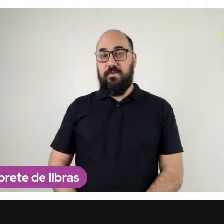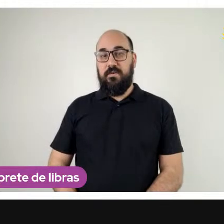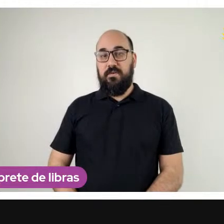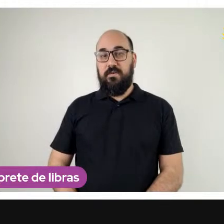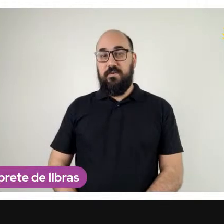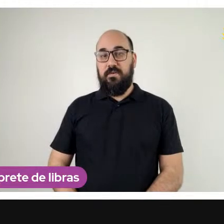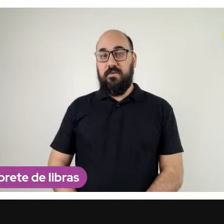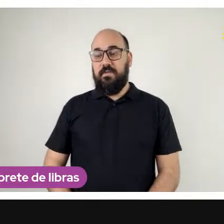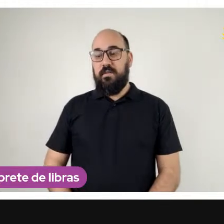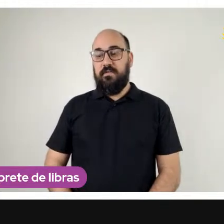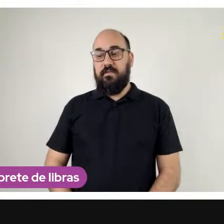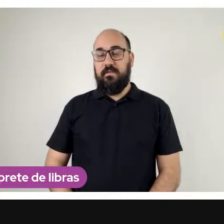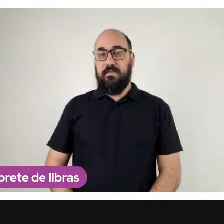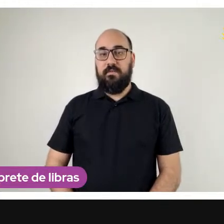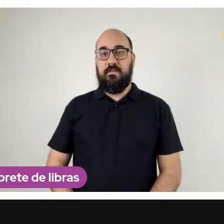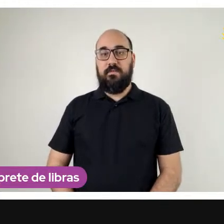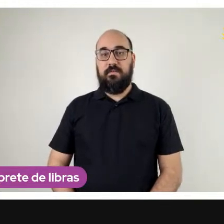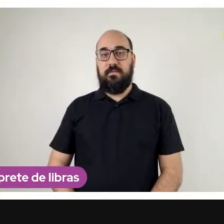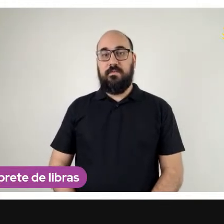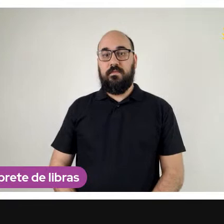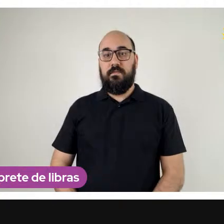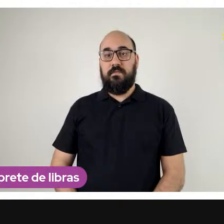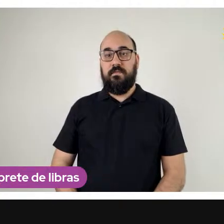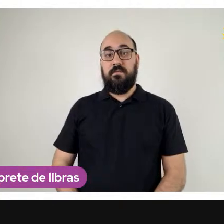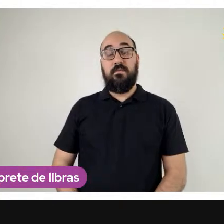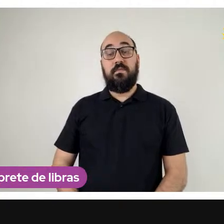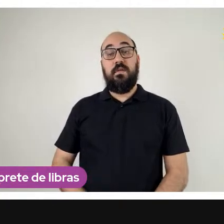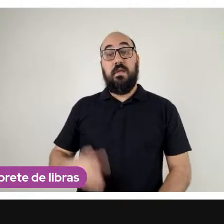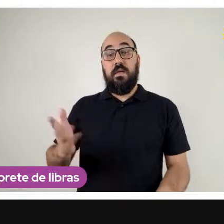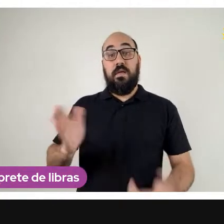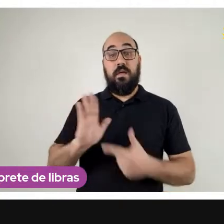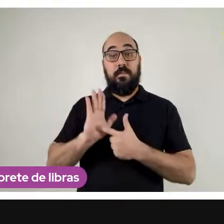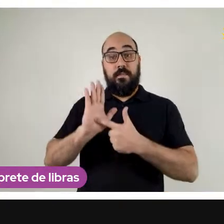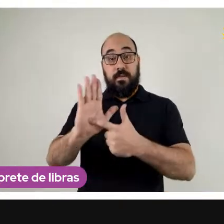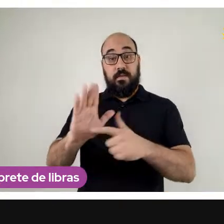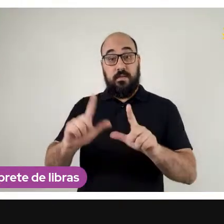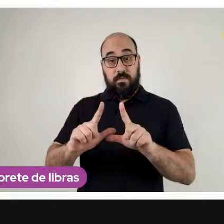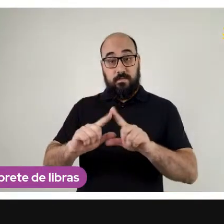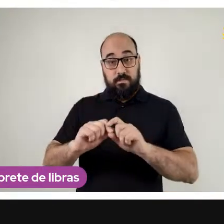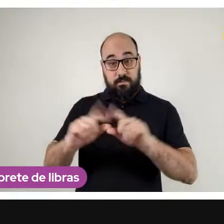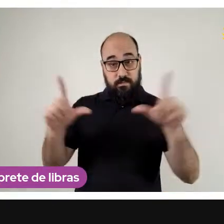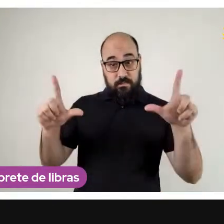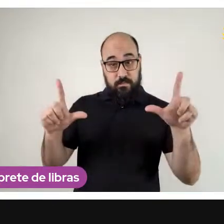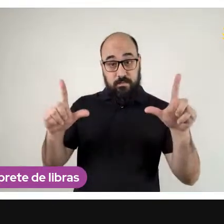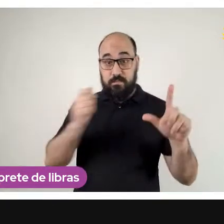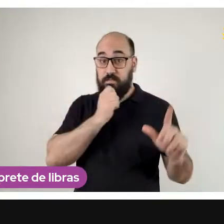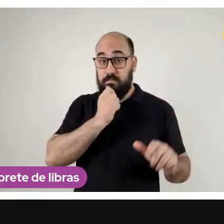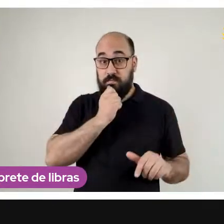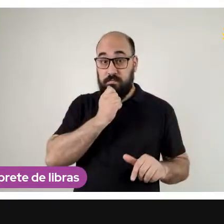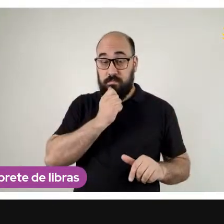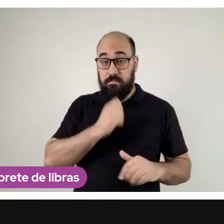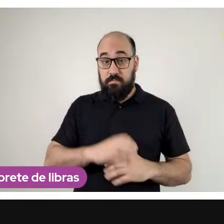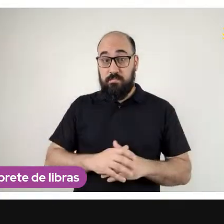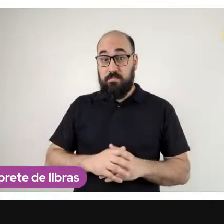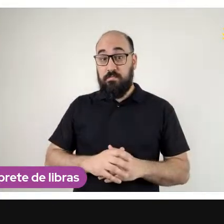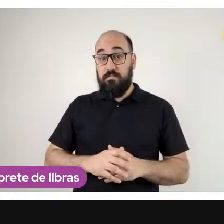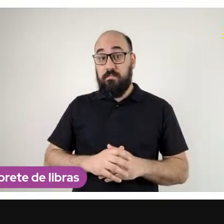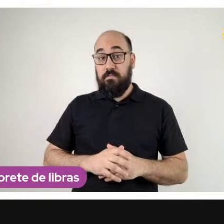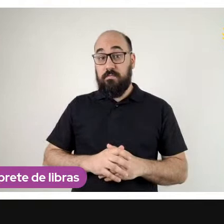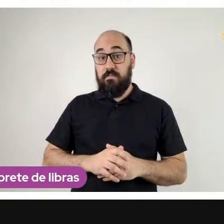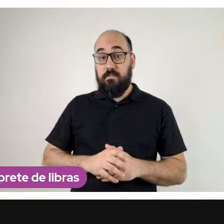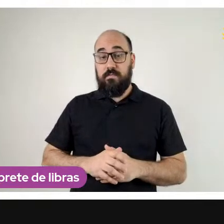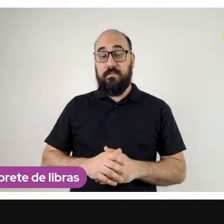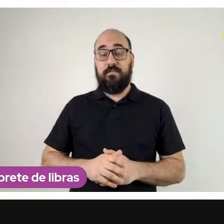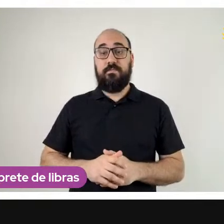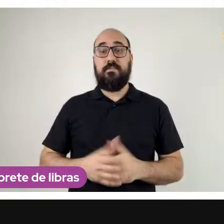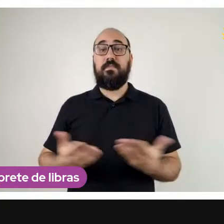Noelle, a sua apresentação não está disponível. No está disponible. No. Vale,